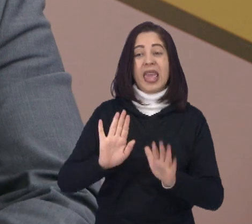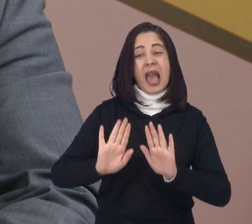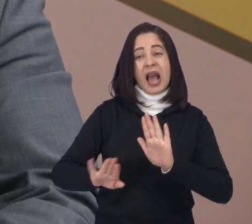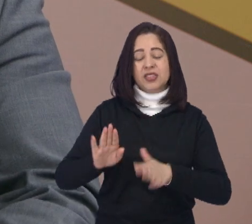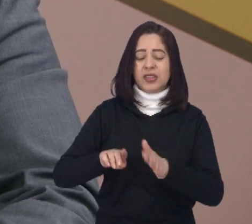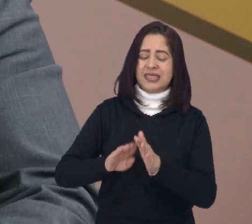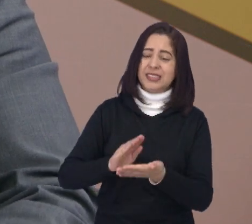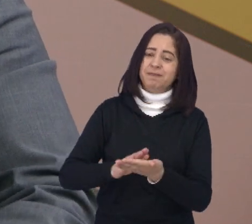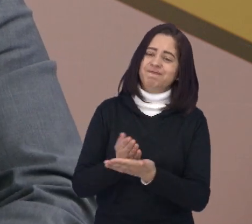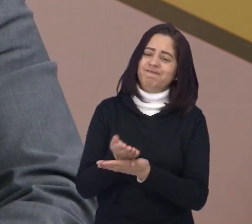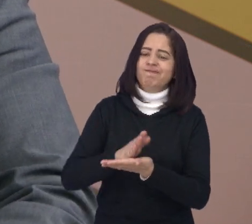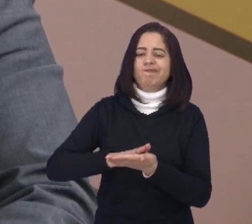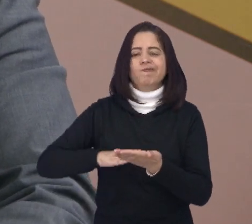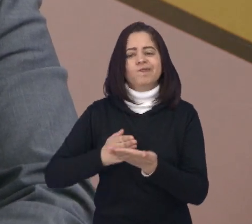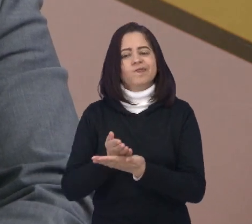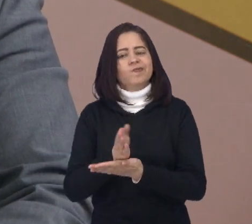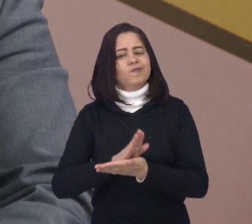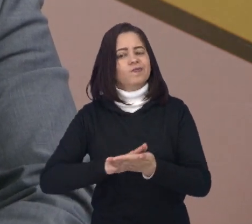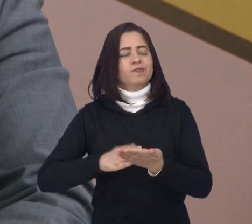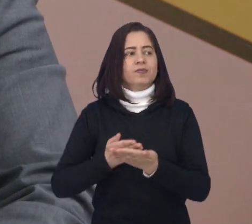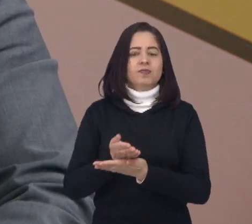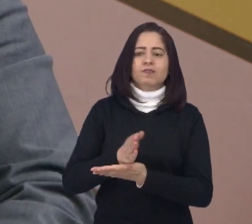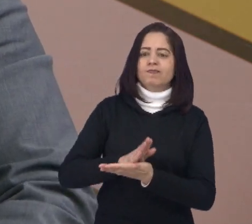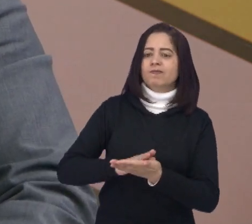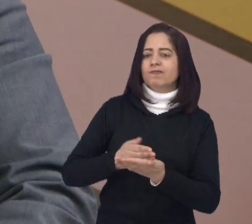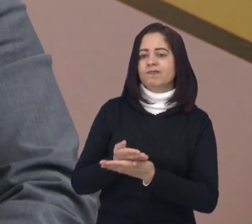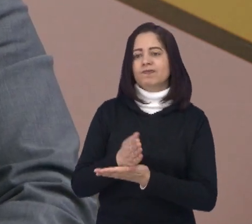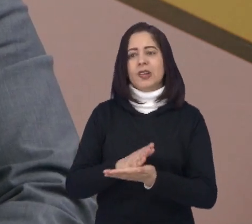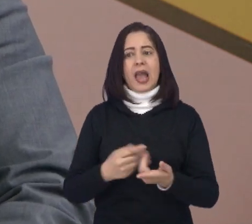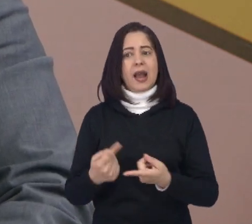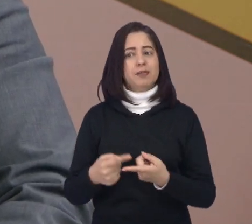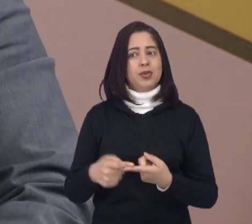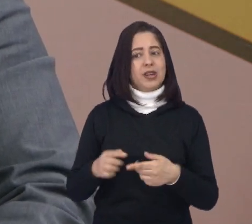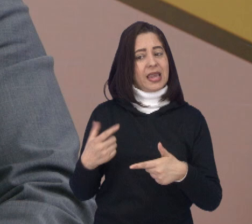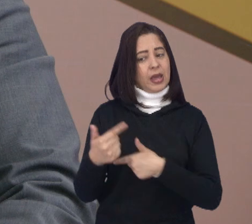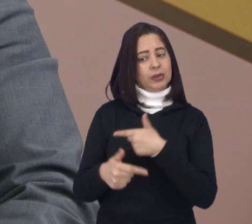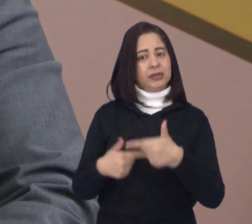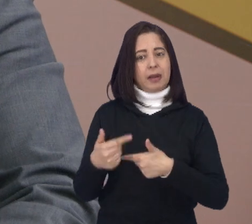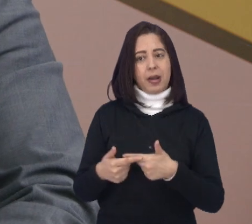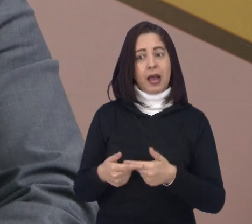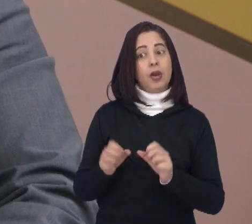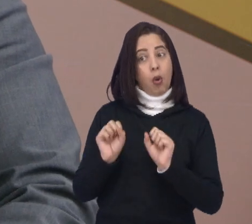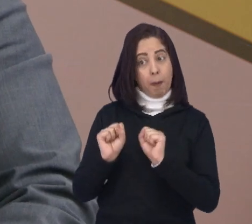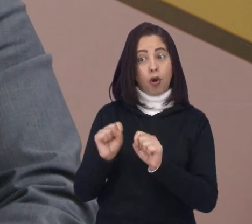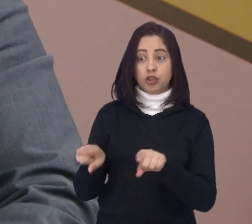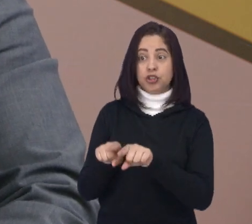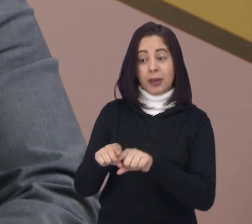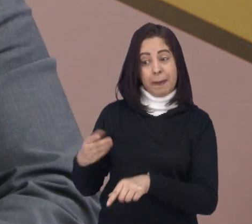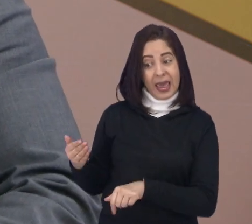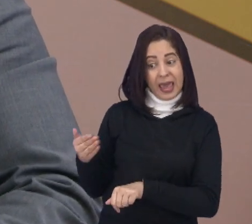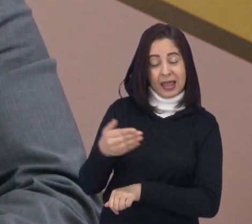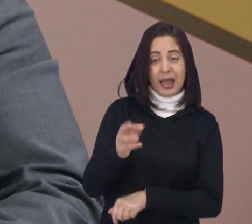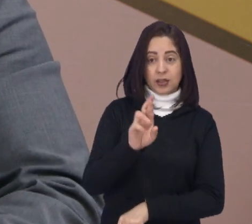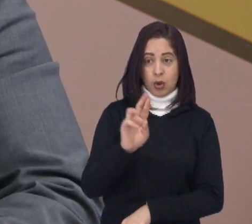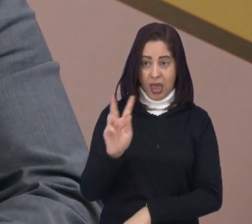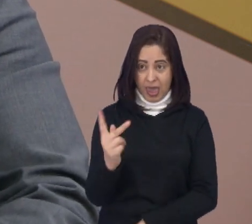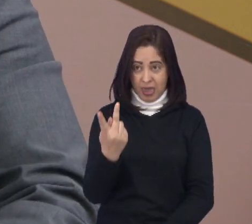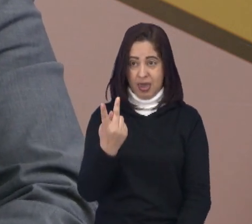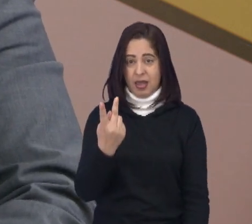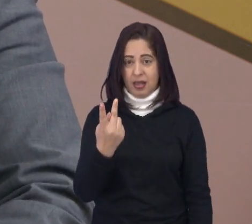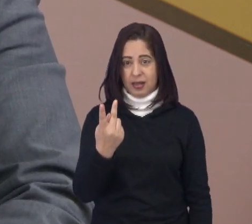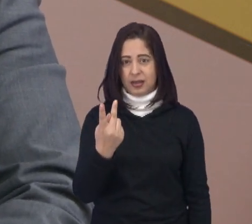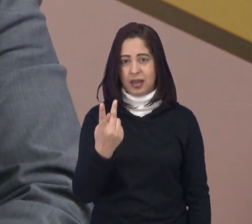trabalho. A primeira coisa que ele tem que fazer é procurar quem é de direito no RH ou no serviço de saúde ali da